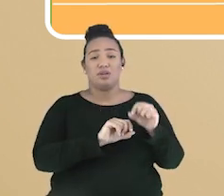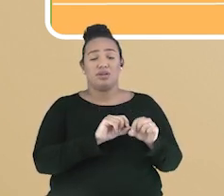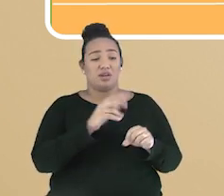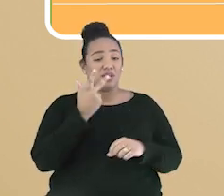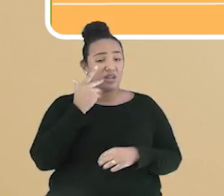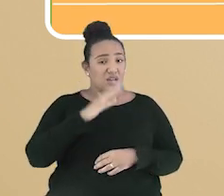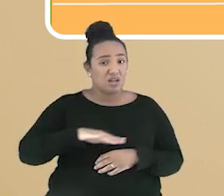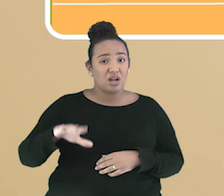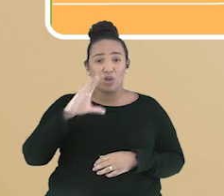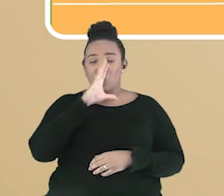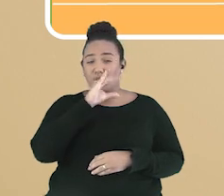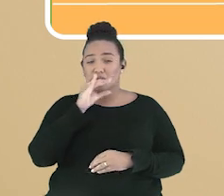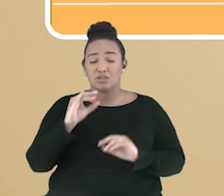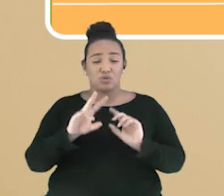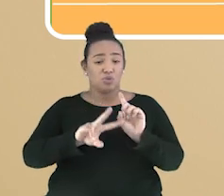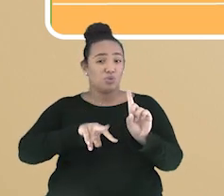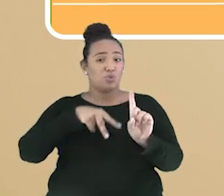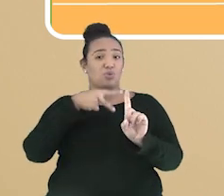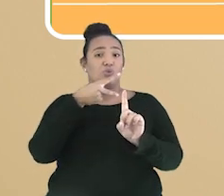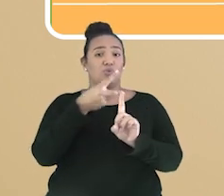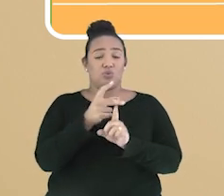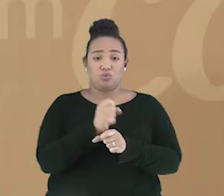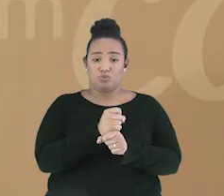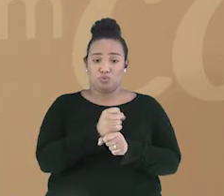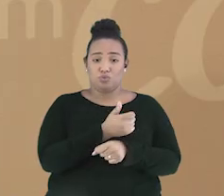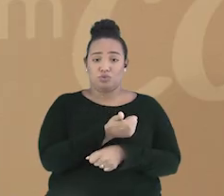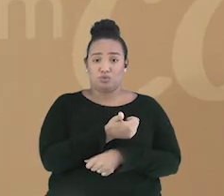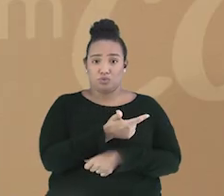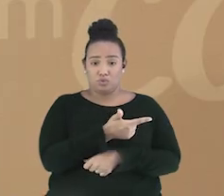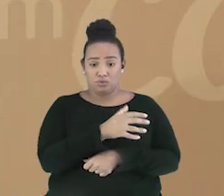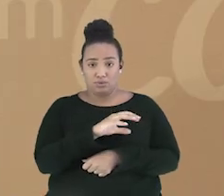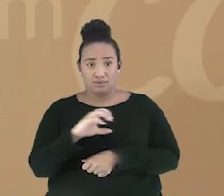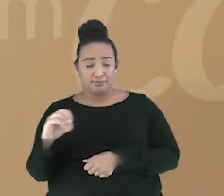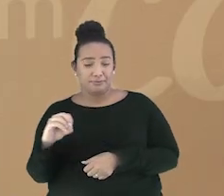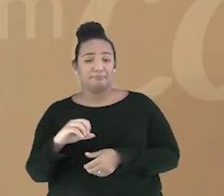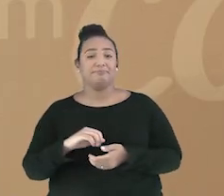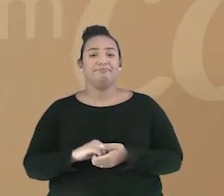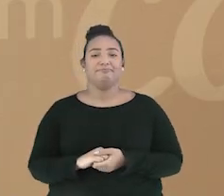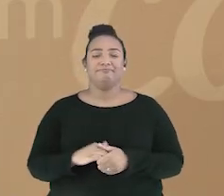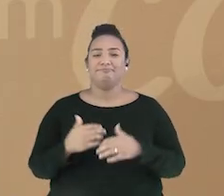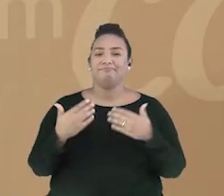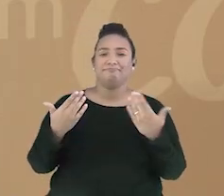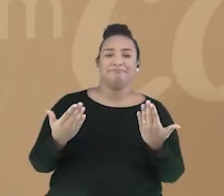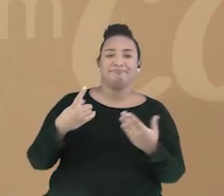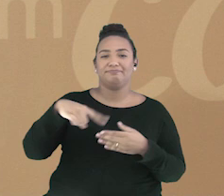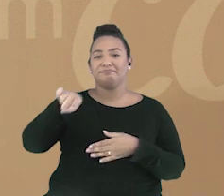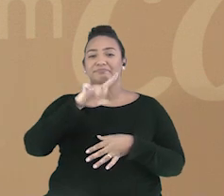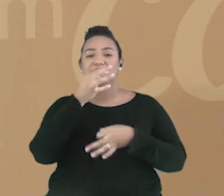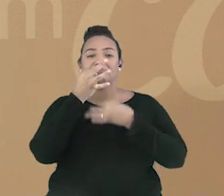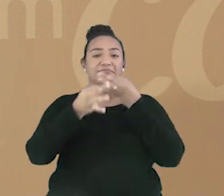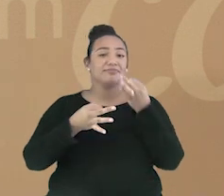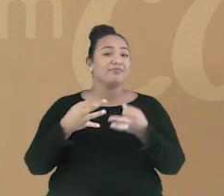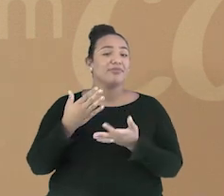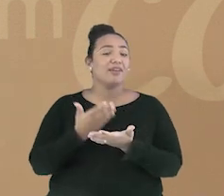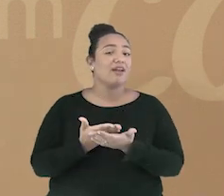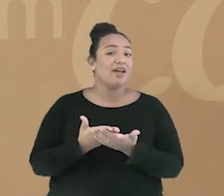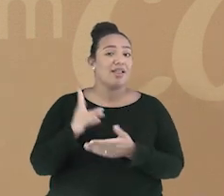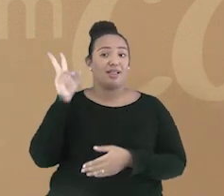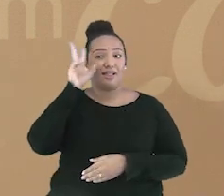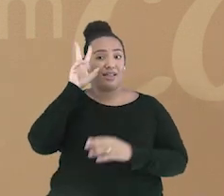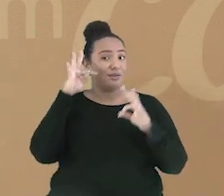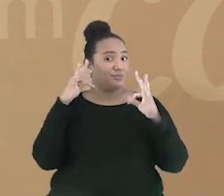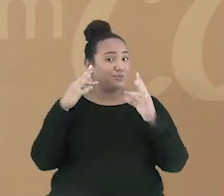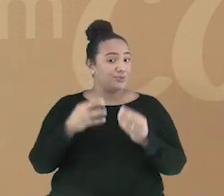e adolescentes desde o ano de 2000. E aí, o que acharam da aula? Lembre de tudo